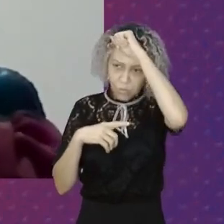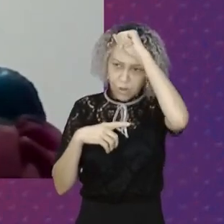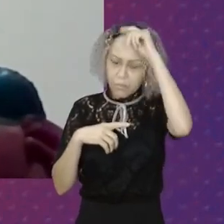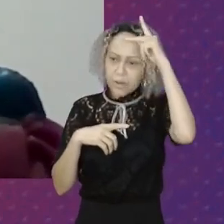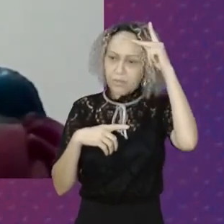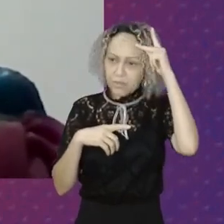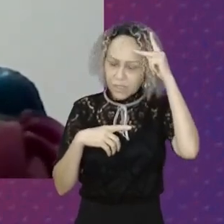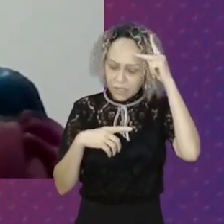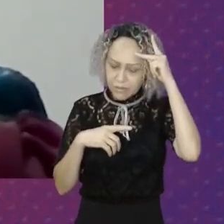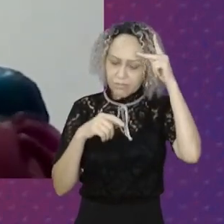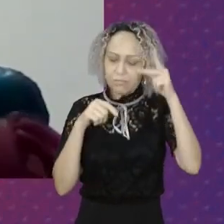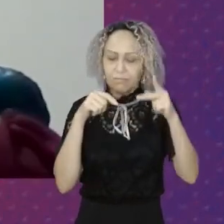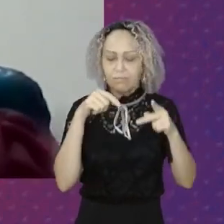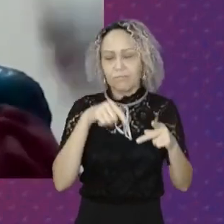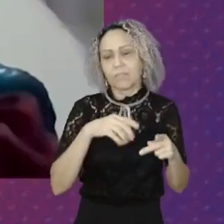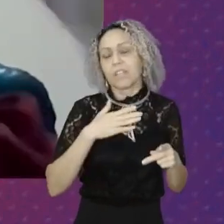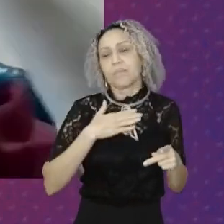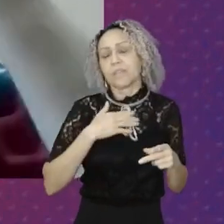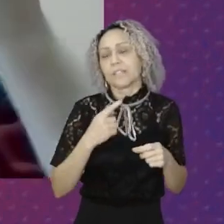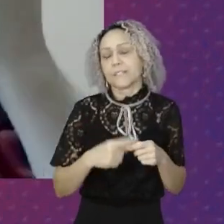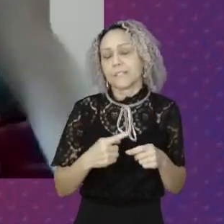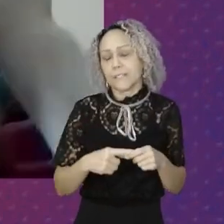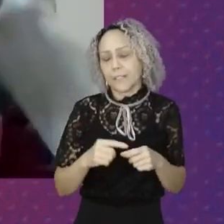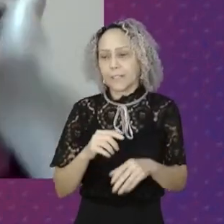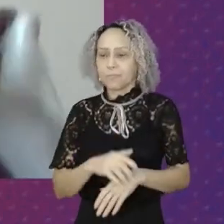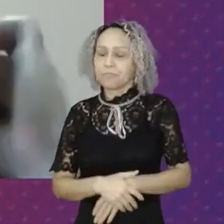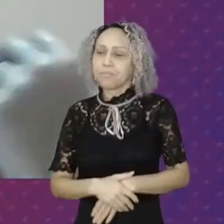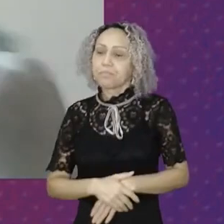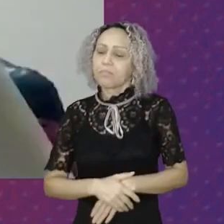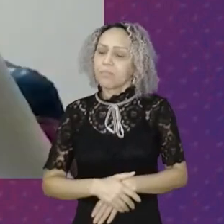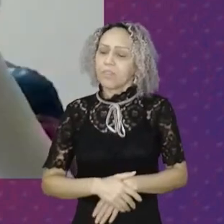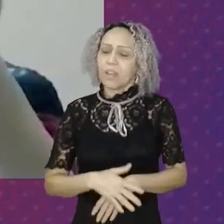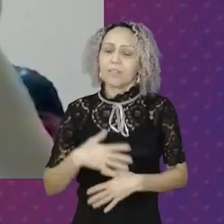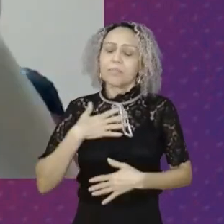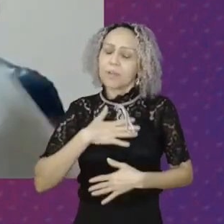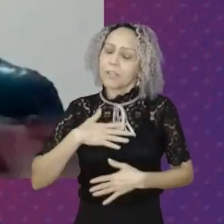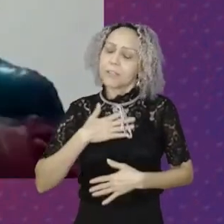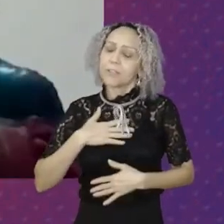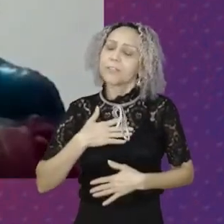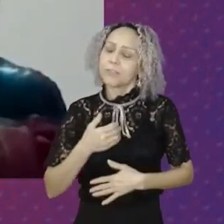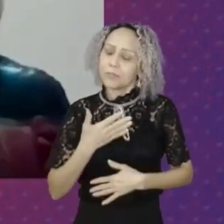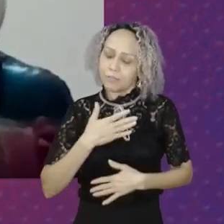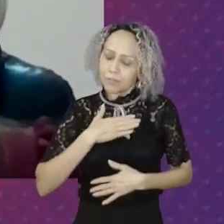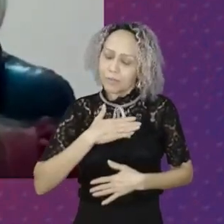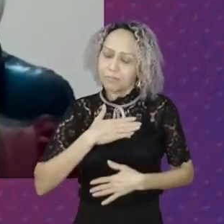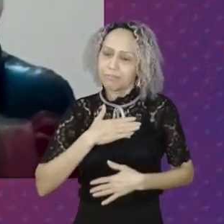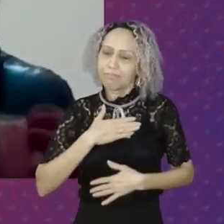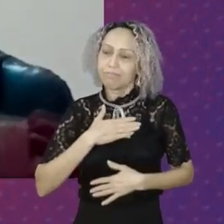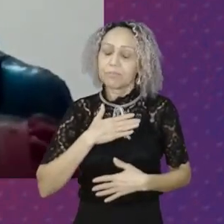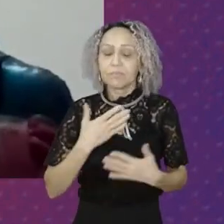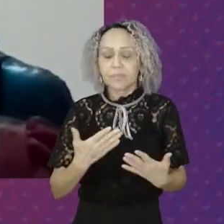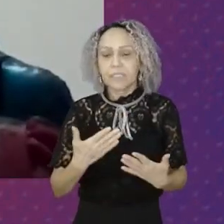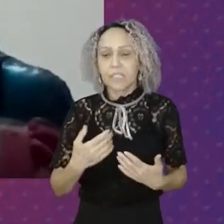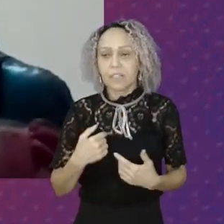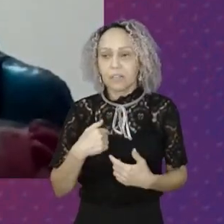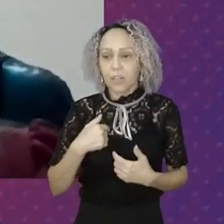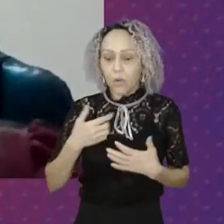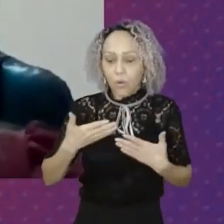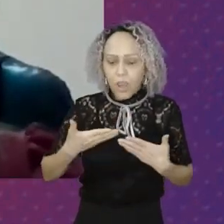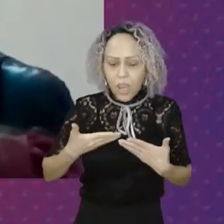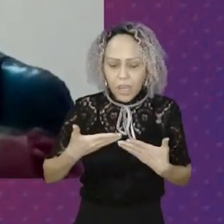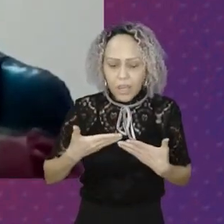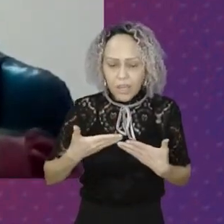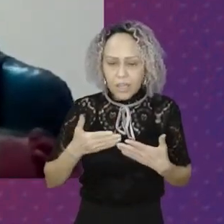muito desafiador, mas é muito prazeroso também estar ocupando esse lugar. E aí eu recebi o convite de poder vir